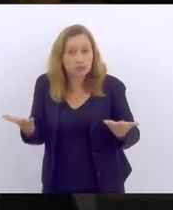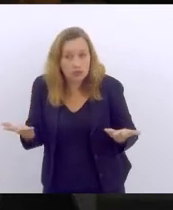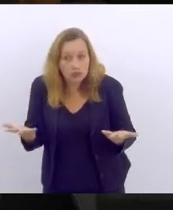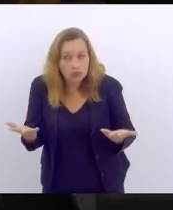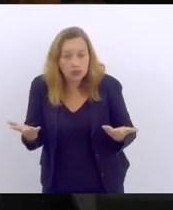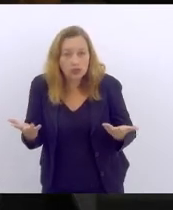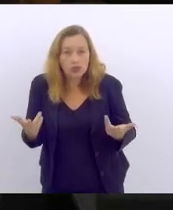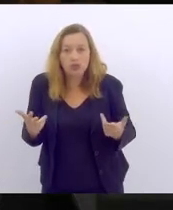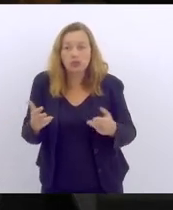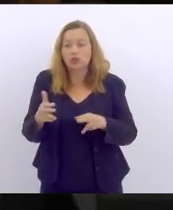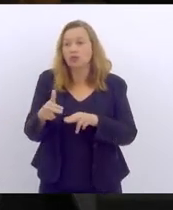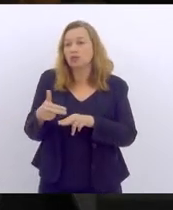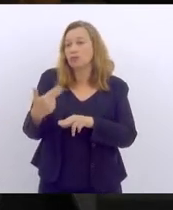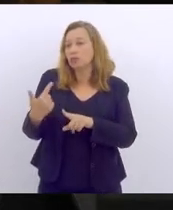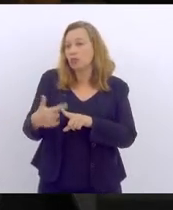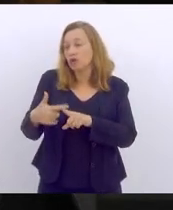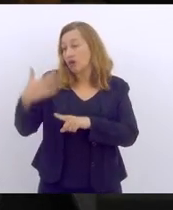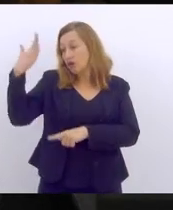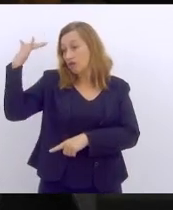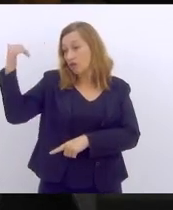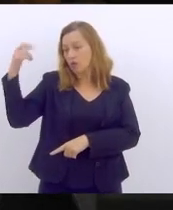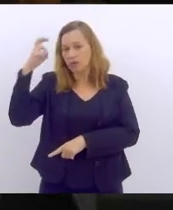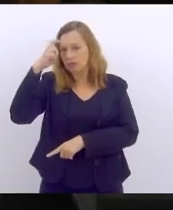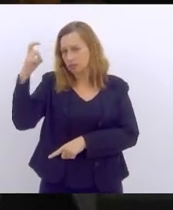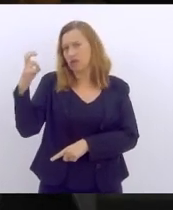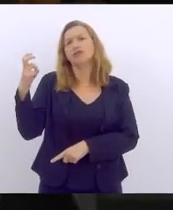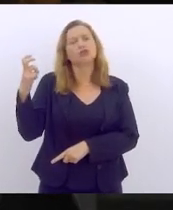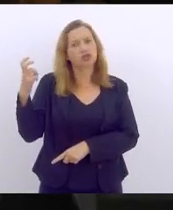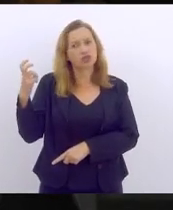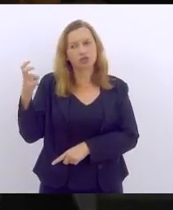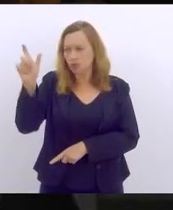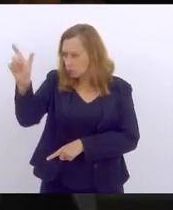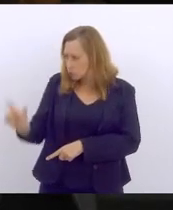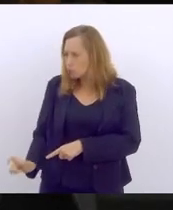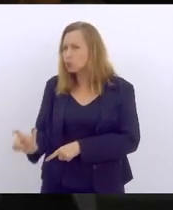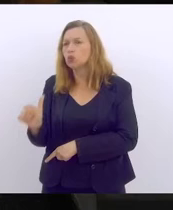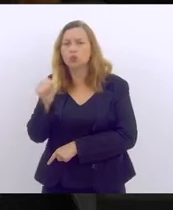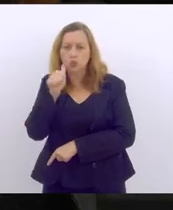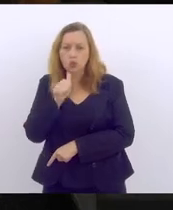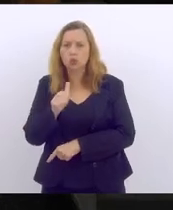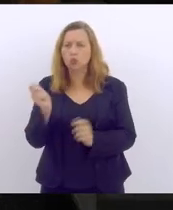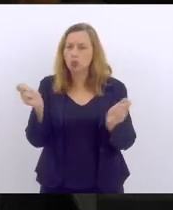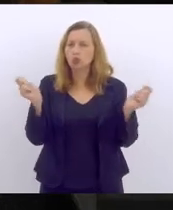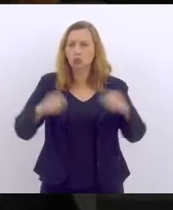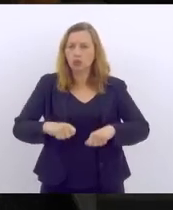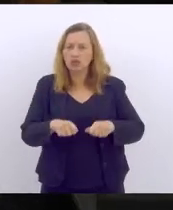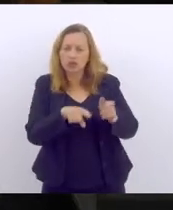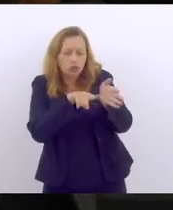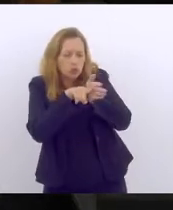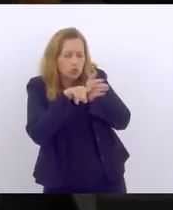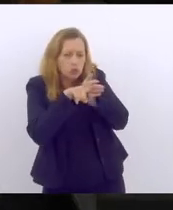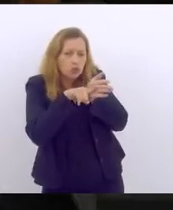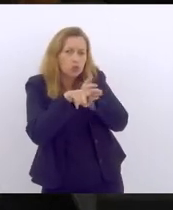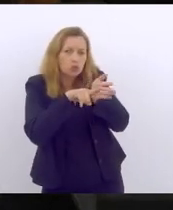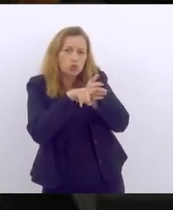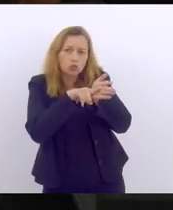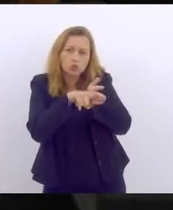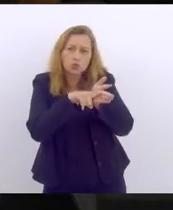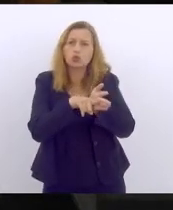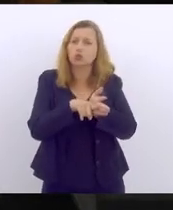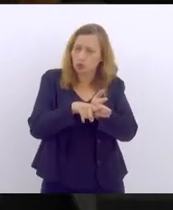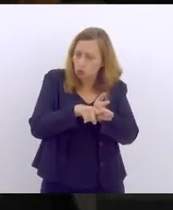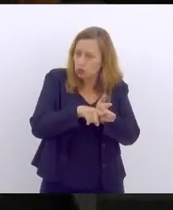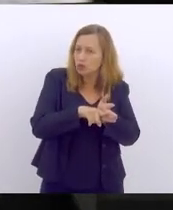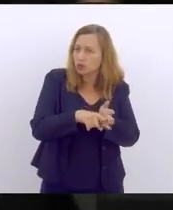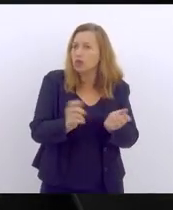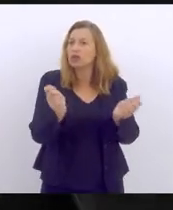função do seu brilho intelectual da sua capacidade investigativa e da